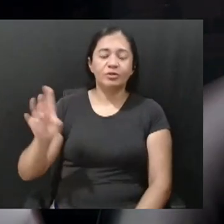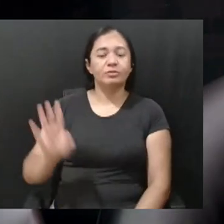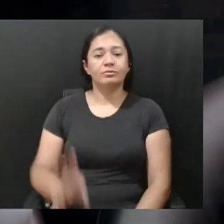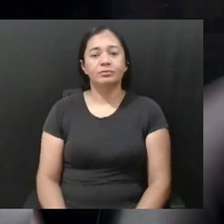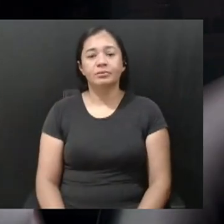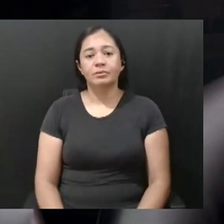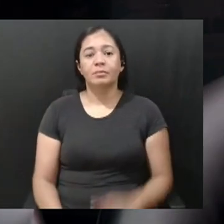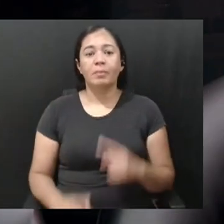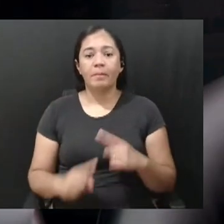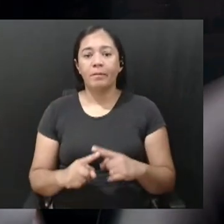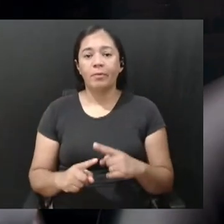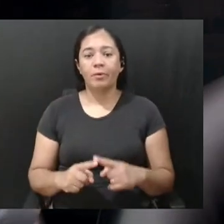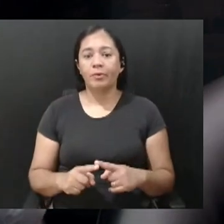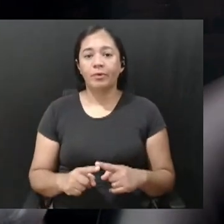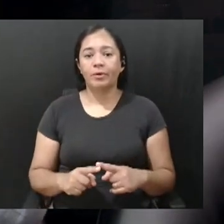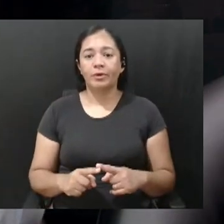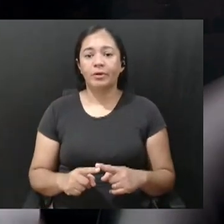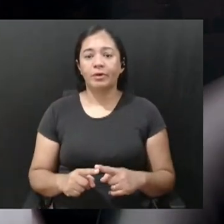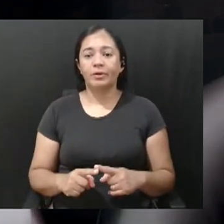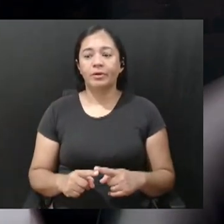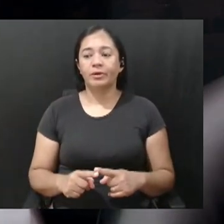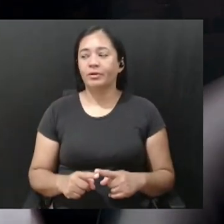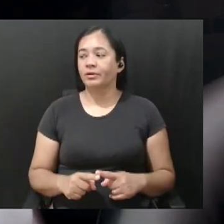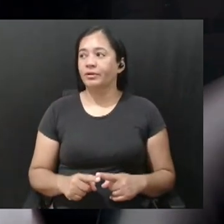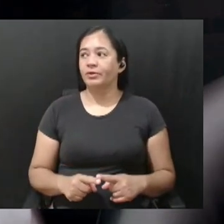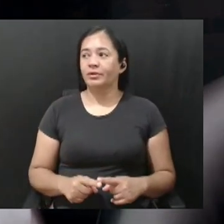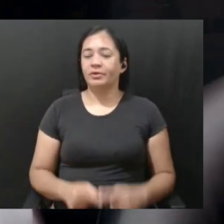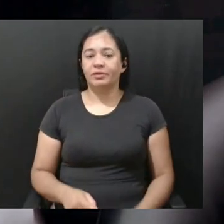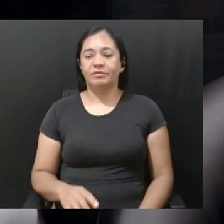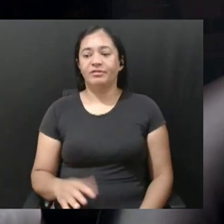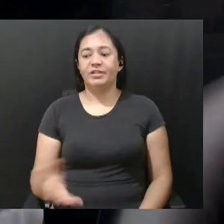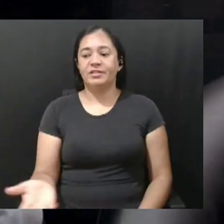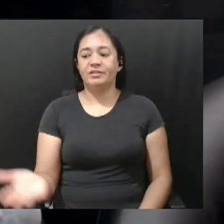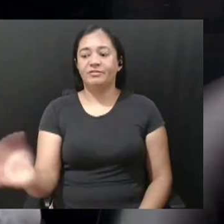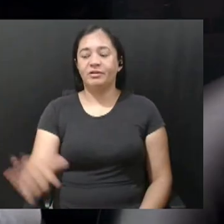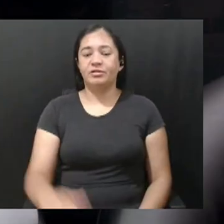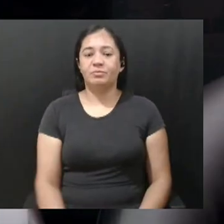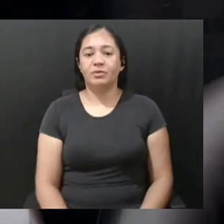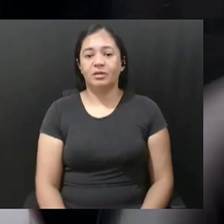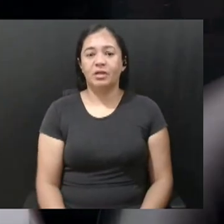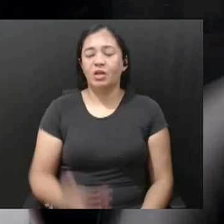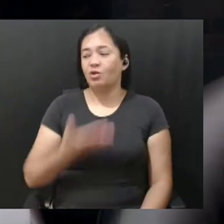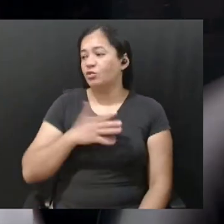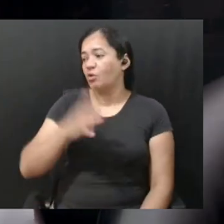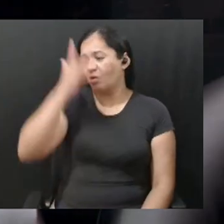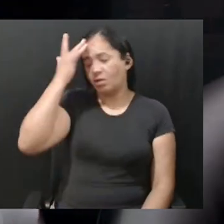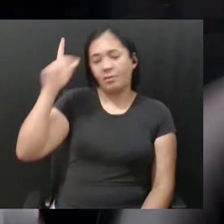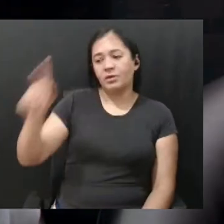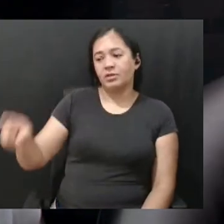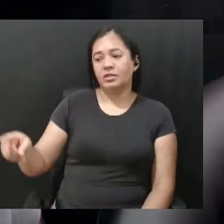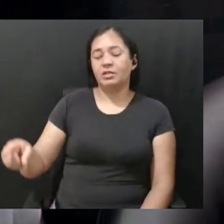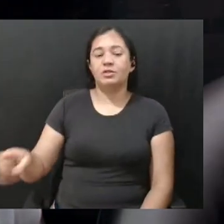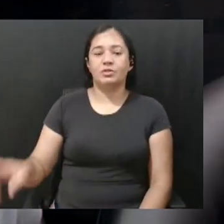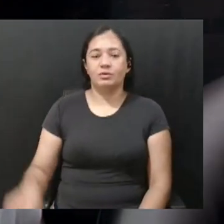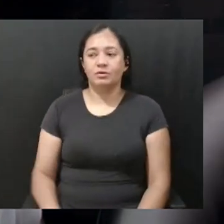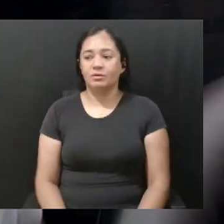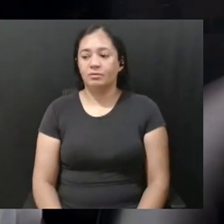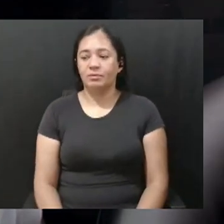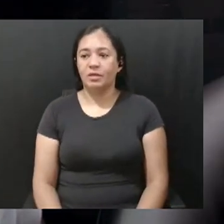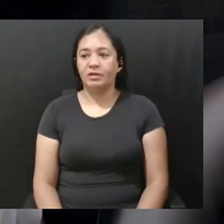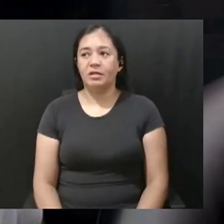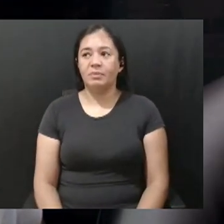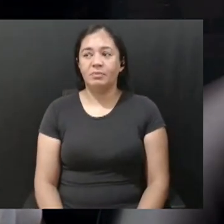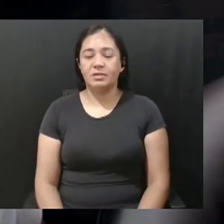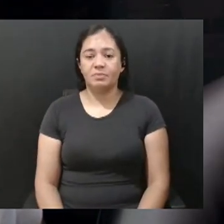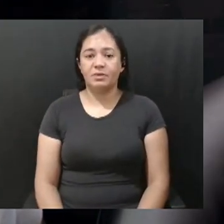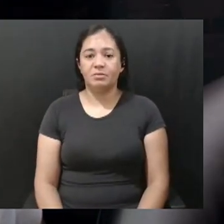porque eu não gosto das pessoas que estão lá, né, Uhum. vamos supor, Sim. né. Ó, não gosto de quem? Todo mundo?